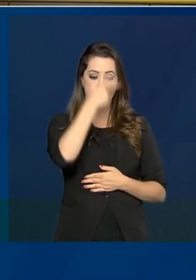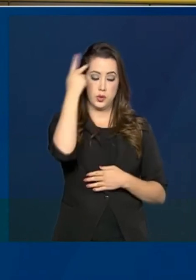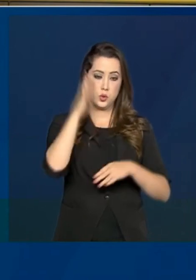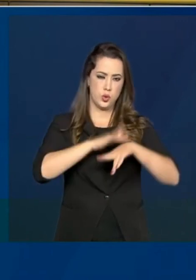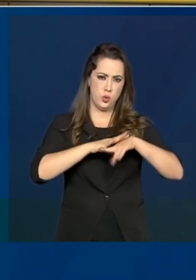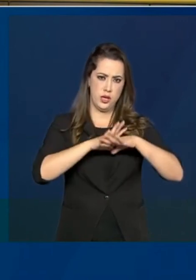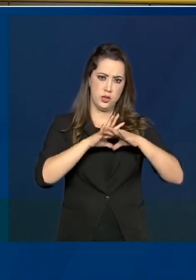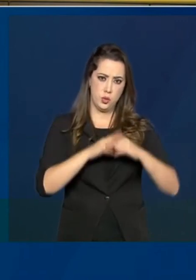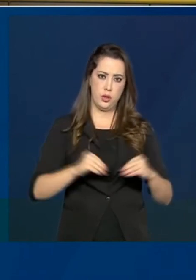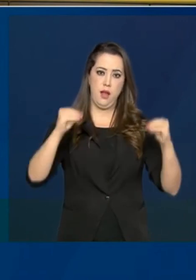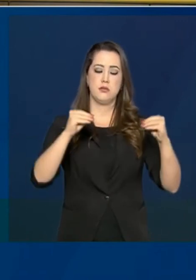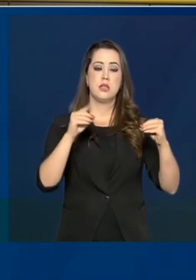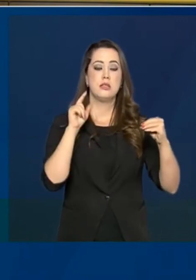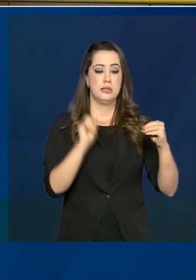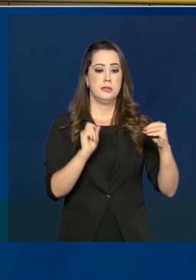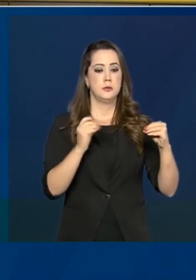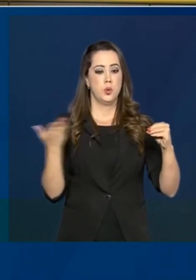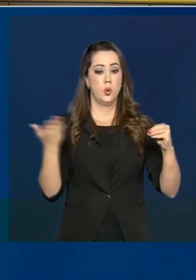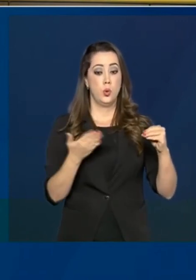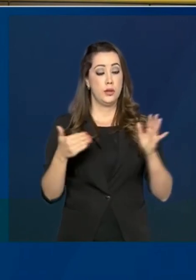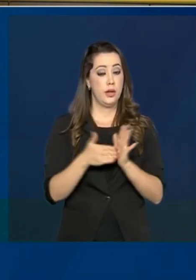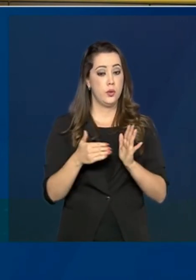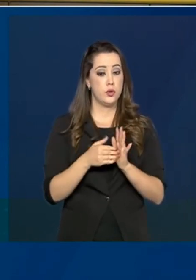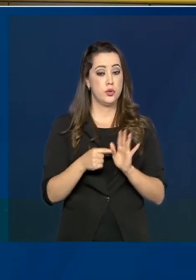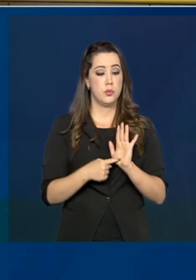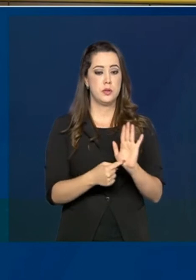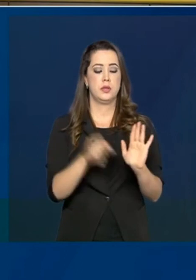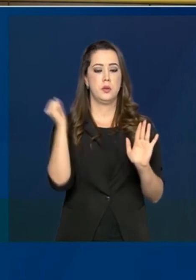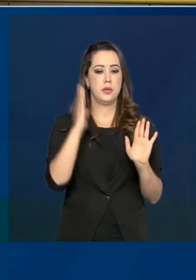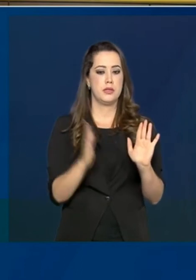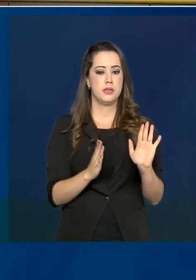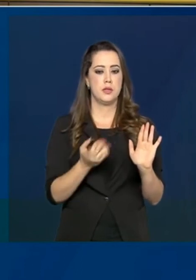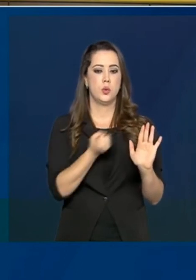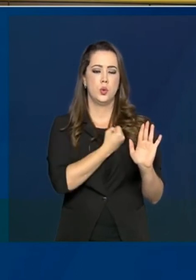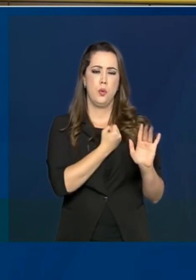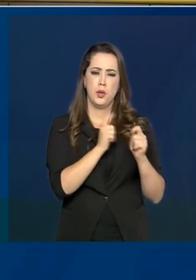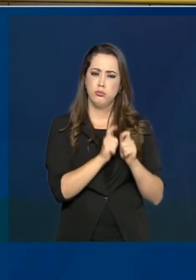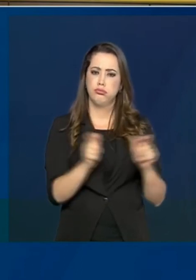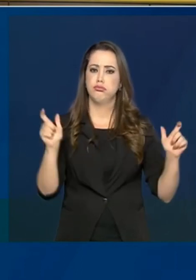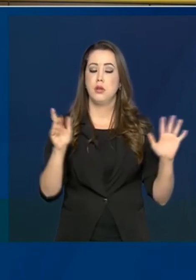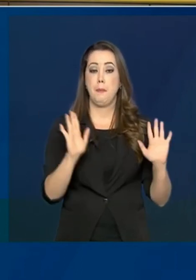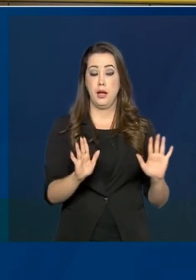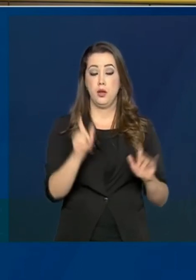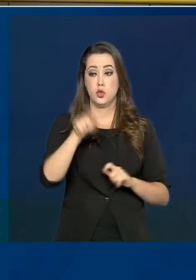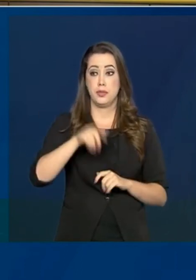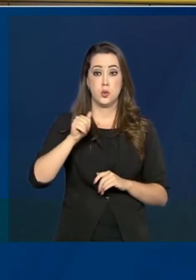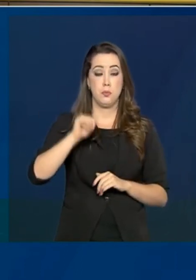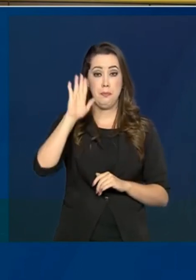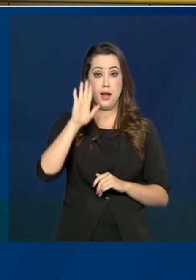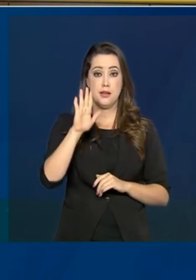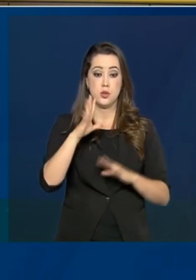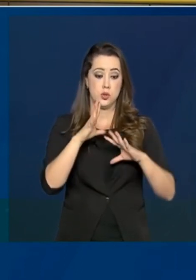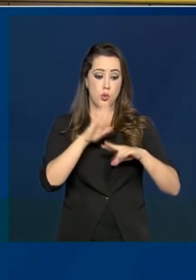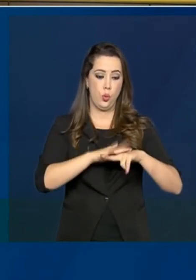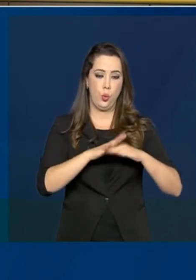hoje, retirados às 17 horas, mostram que o Brasil apresenta o maior número de casos de pessoas recuperadas, como o